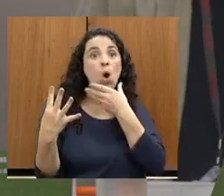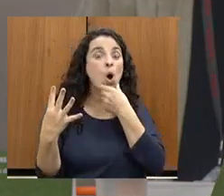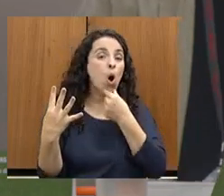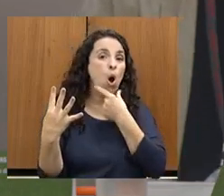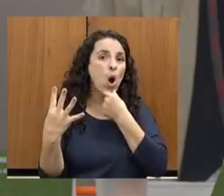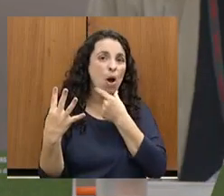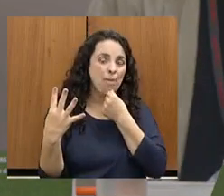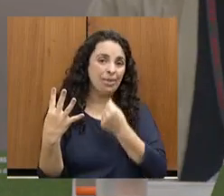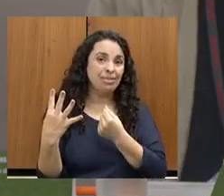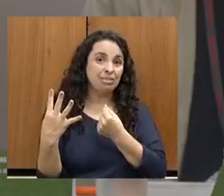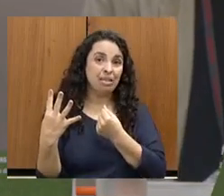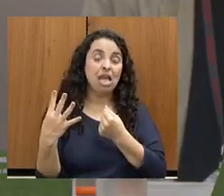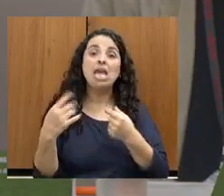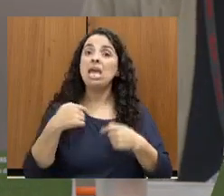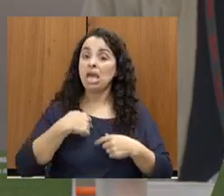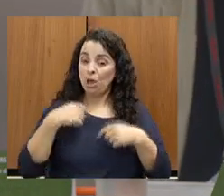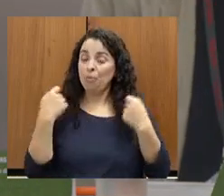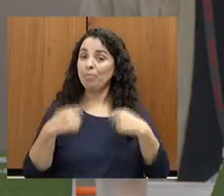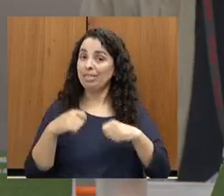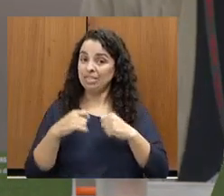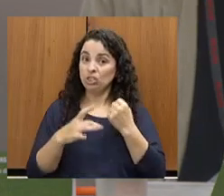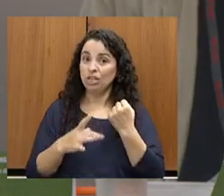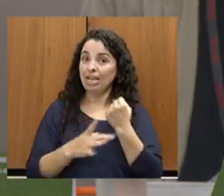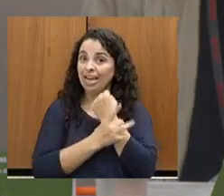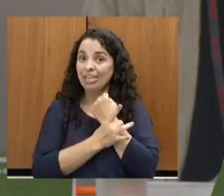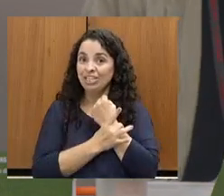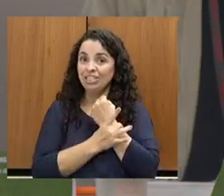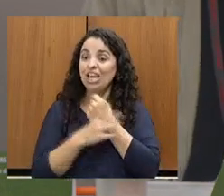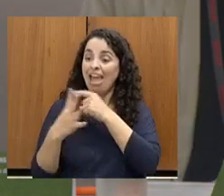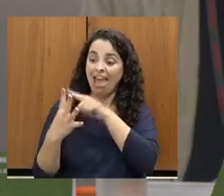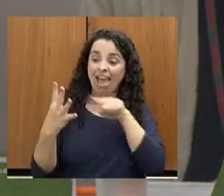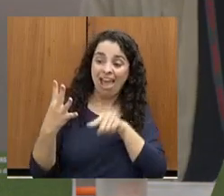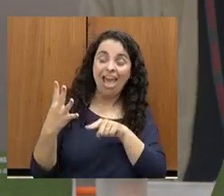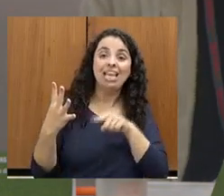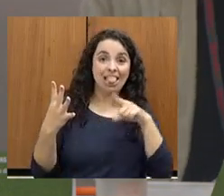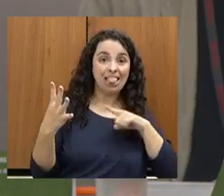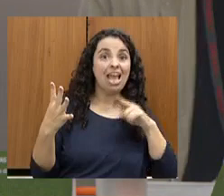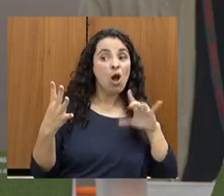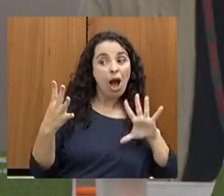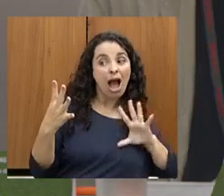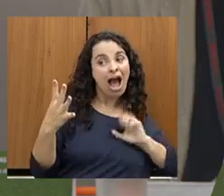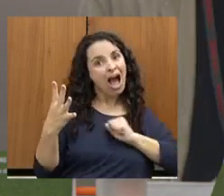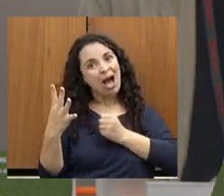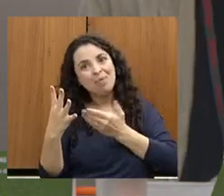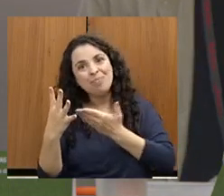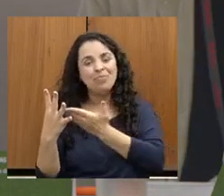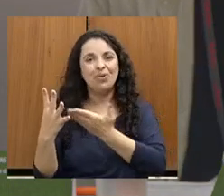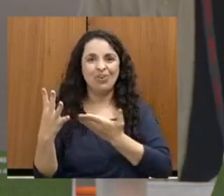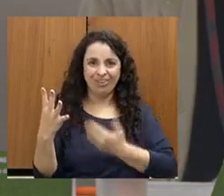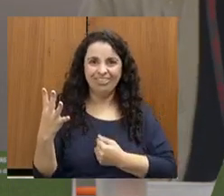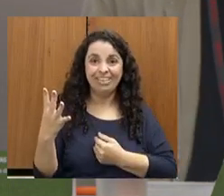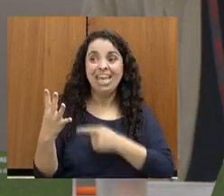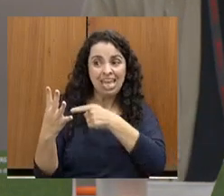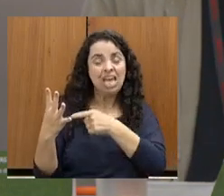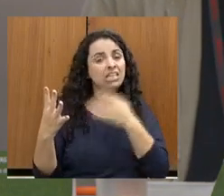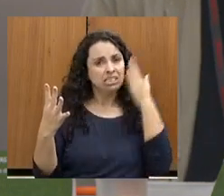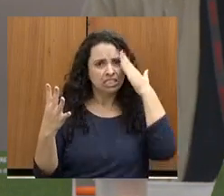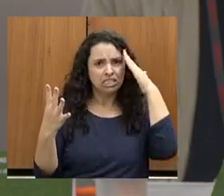eu preciso garantir que os meus filhos sejam muito amados e tenham noção de limite.